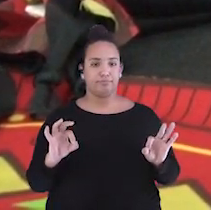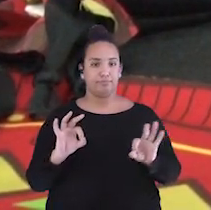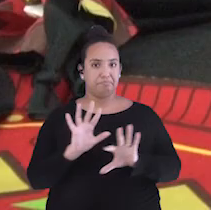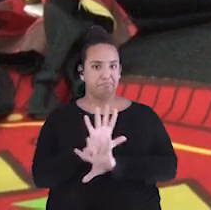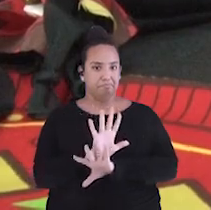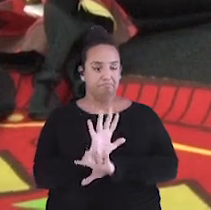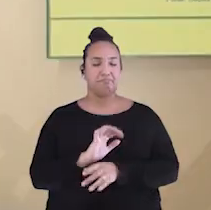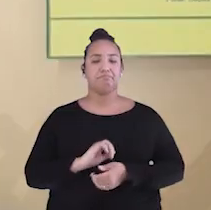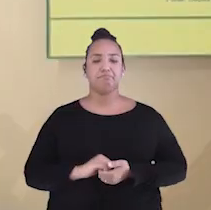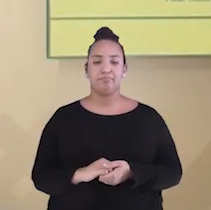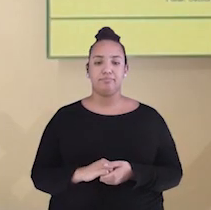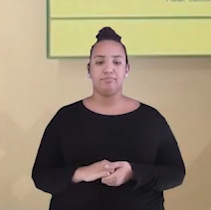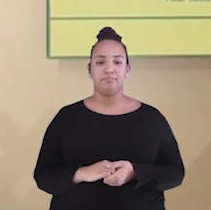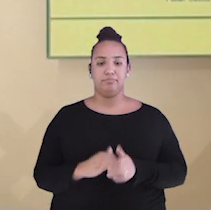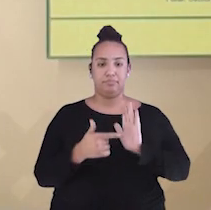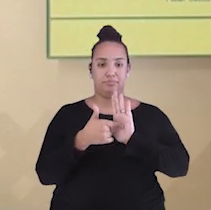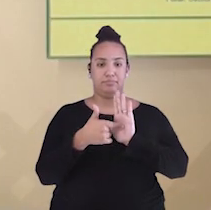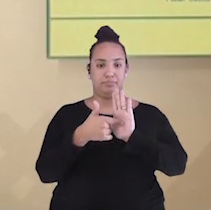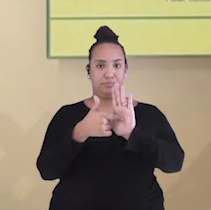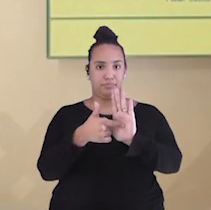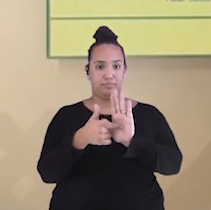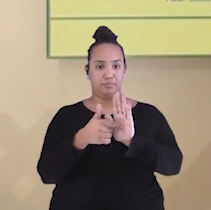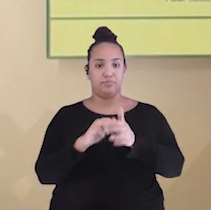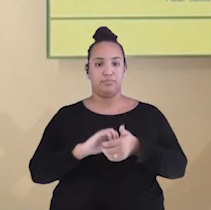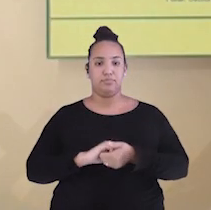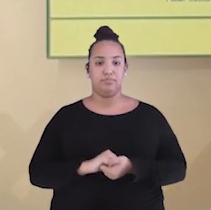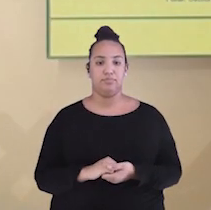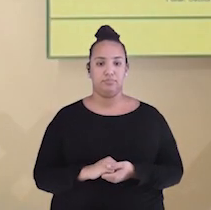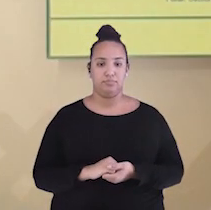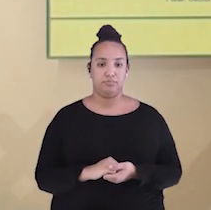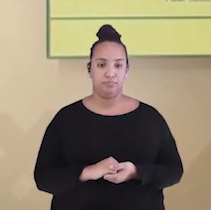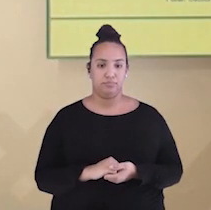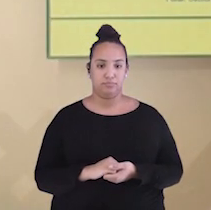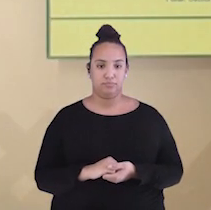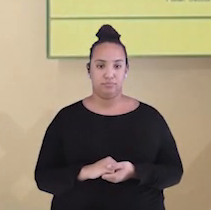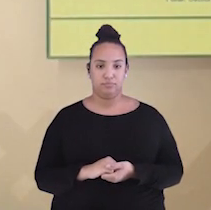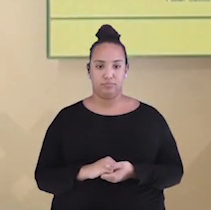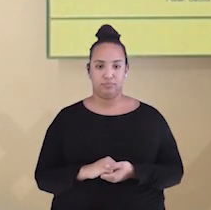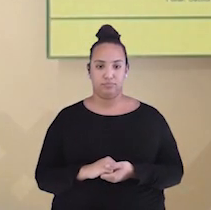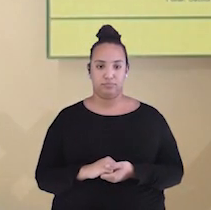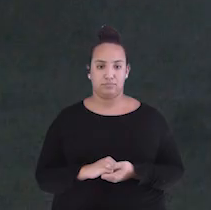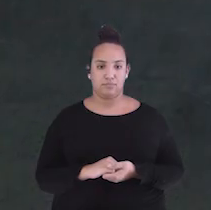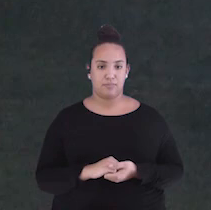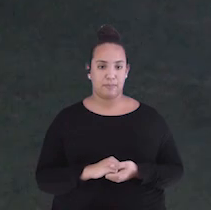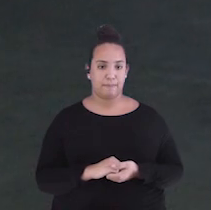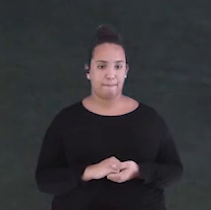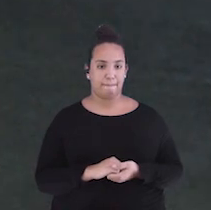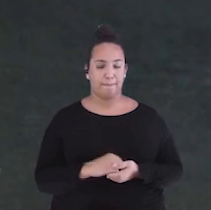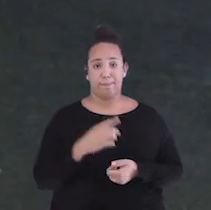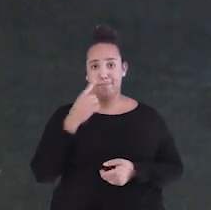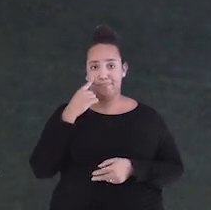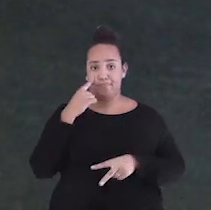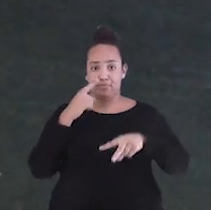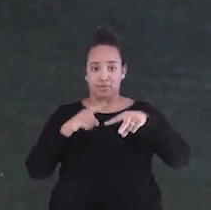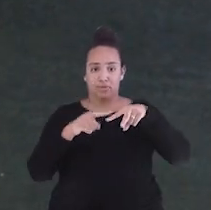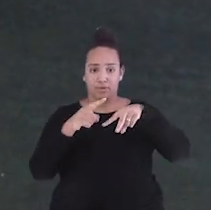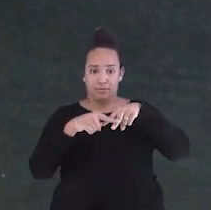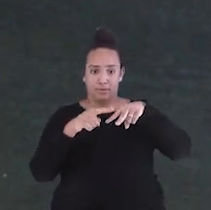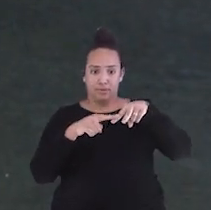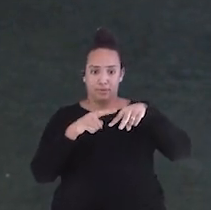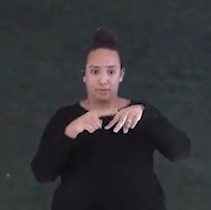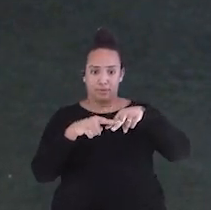Foi? Isso aí, mostra aí pro pessoal, professora Beatriz, como ficou o seu. E aqui são as perninhas da